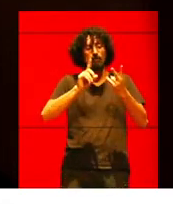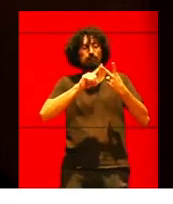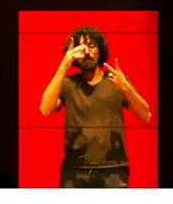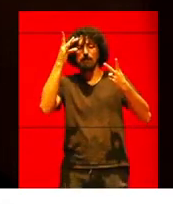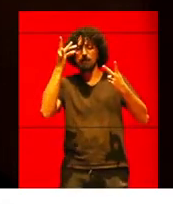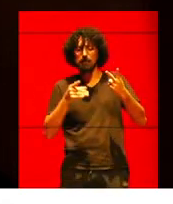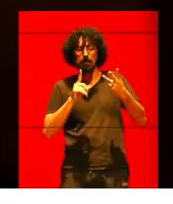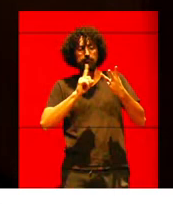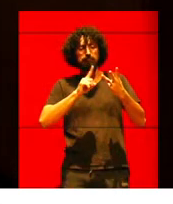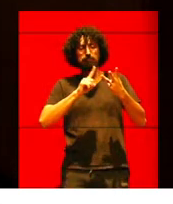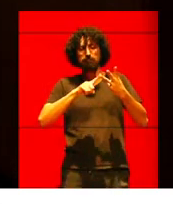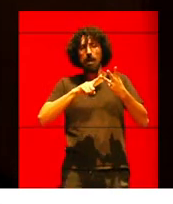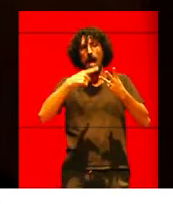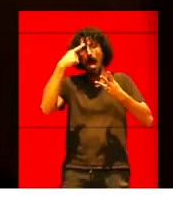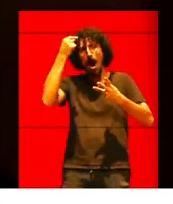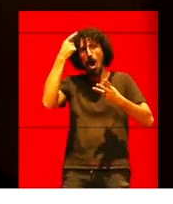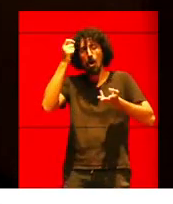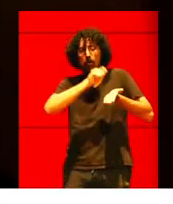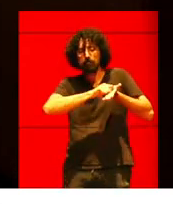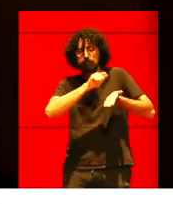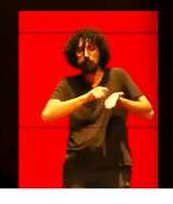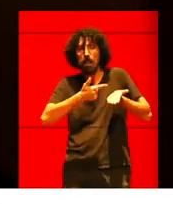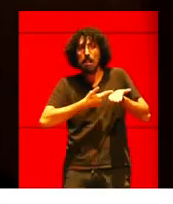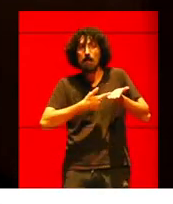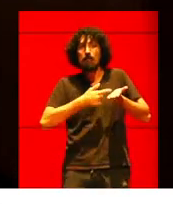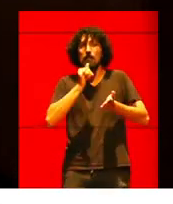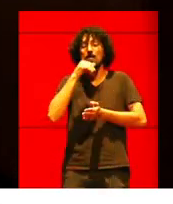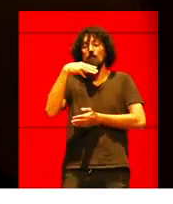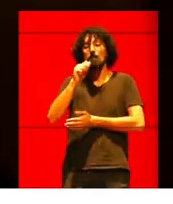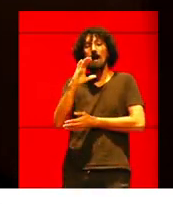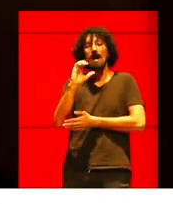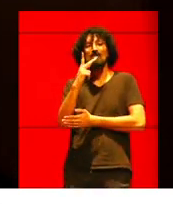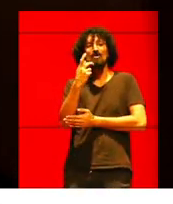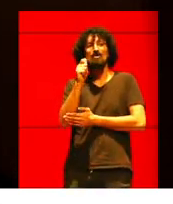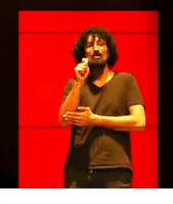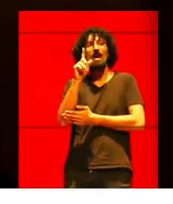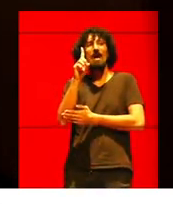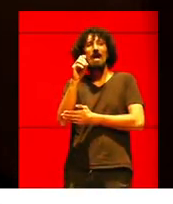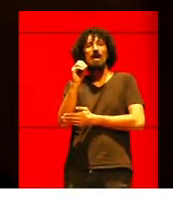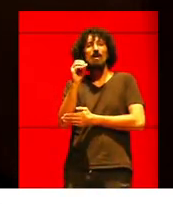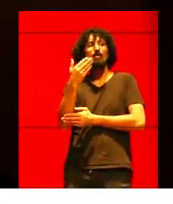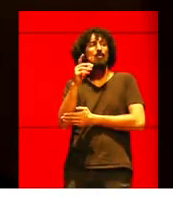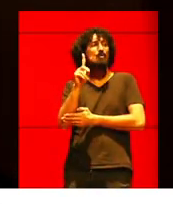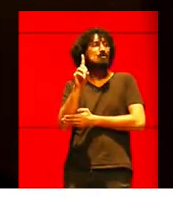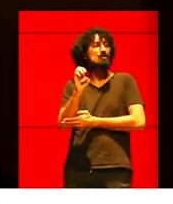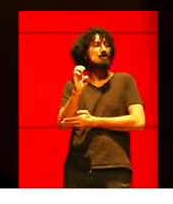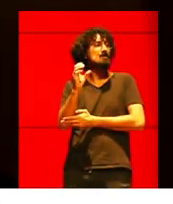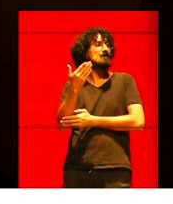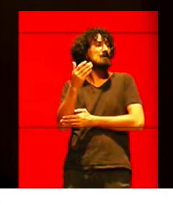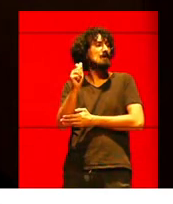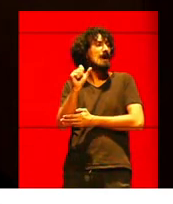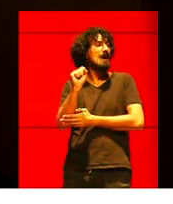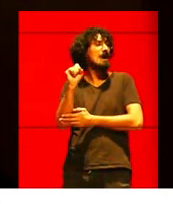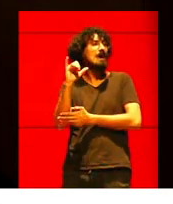conhecer autores de obras. Por exemplo, Machado de Assis. Quem nunca ouviu falar de Machado de Assis?